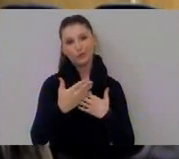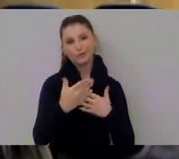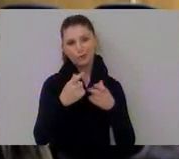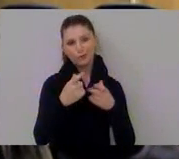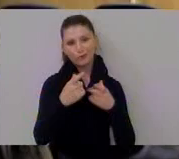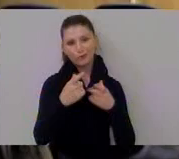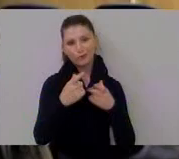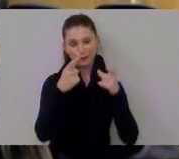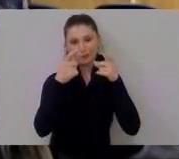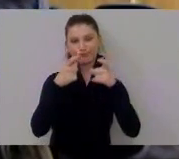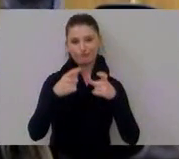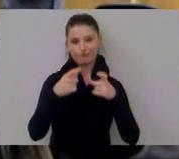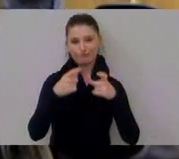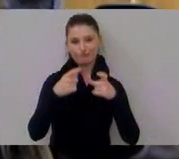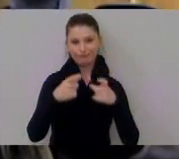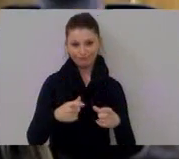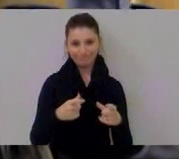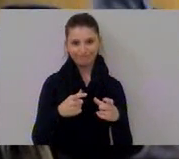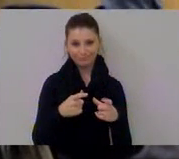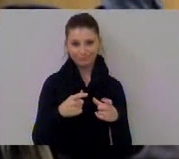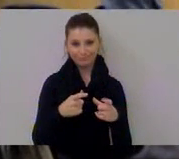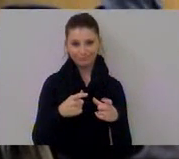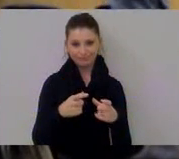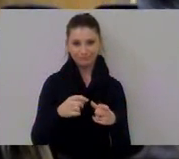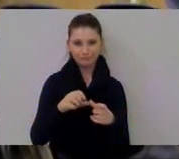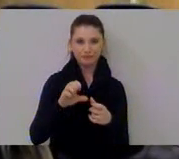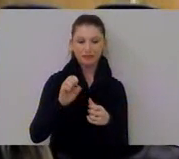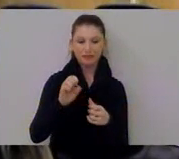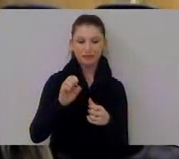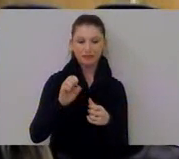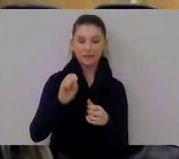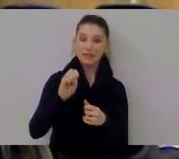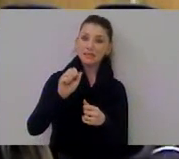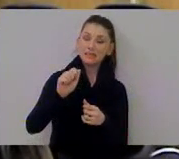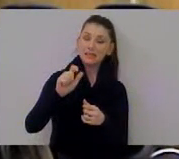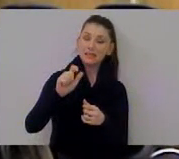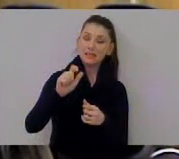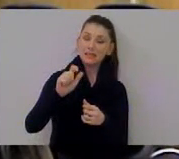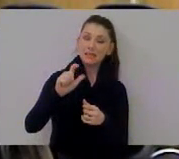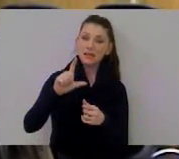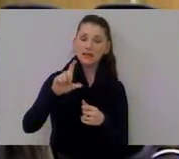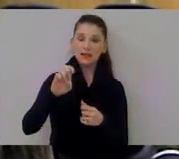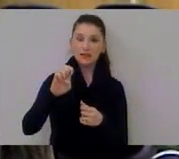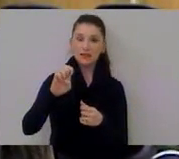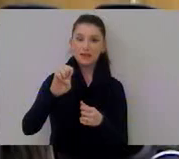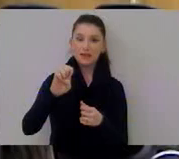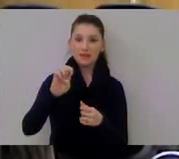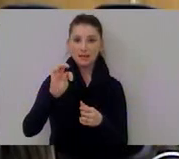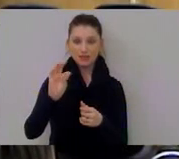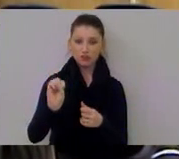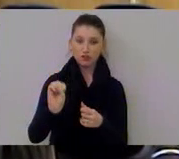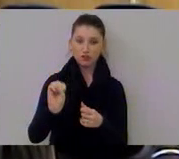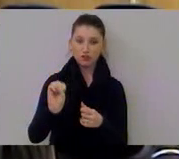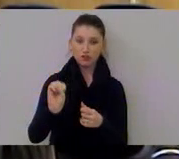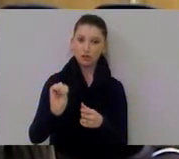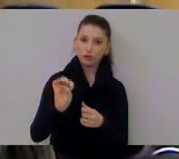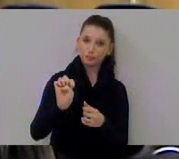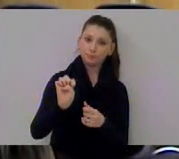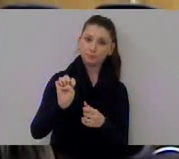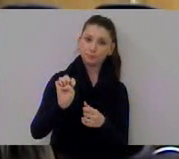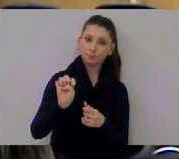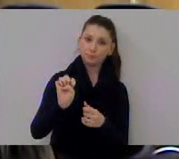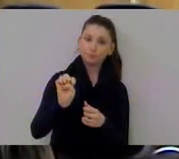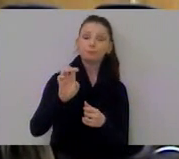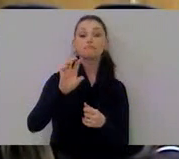Nossa Senhora da Saúde, Salete e Cristo Redentor. Então, eu queria deixar a palavra